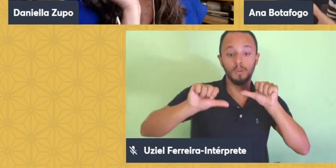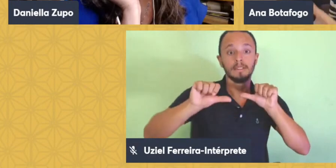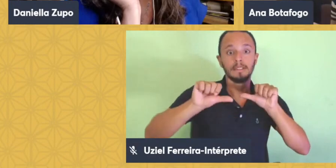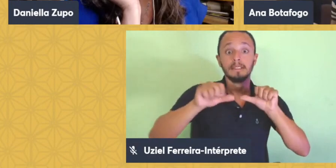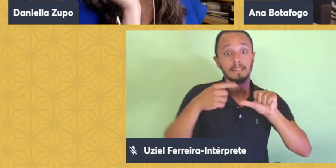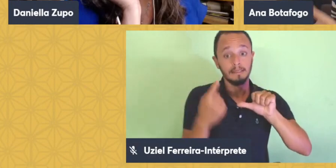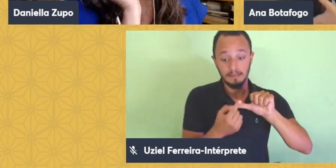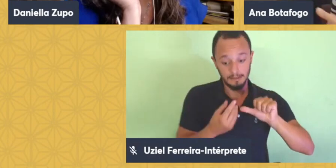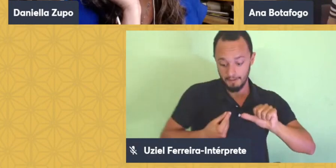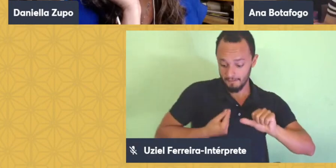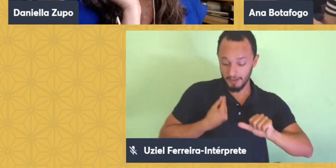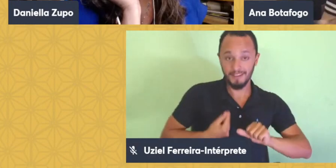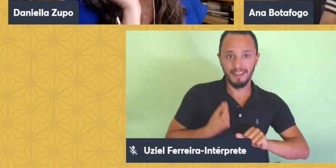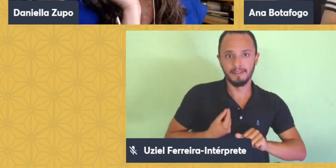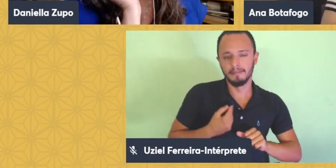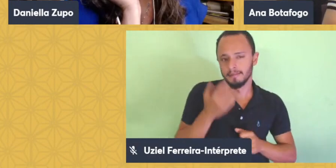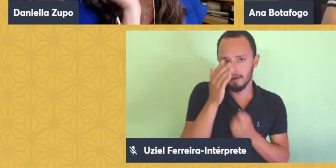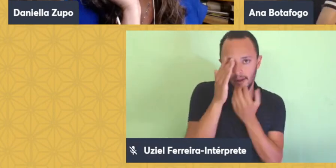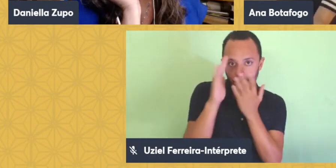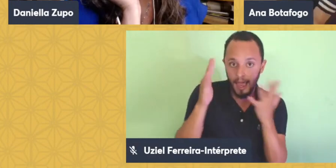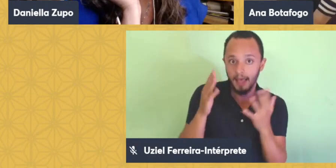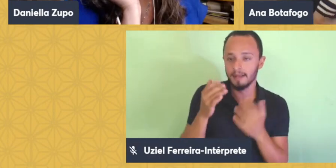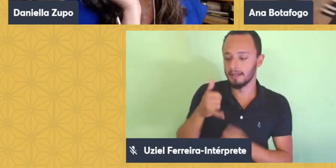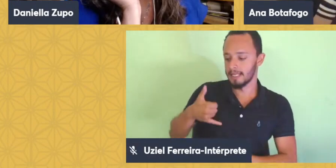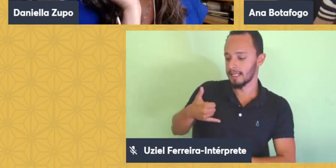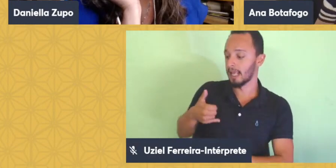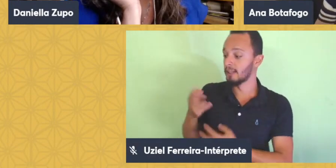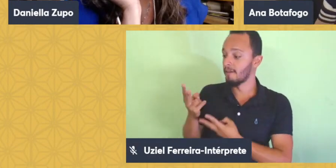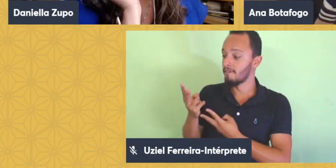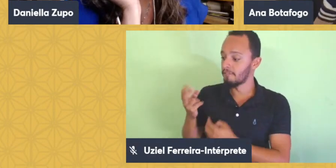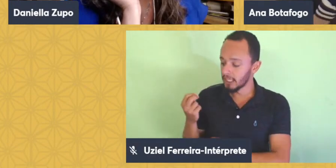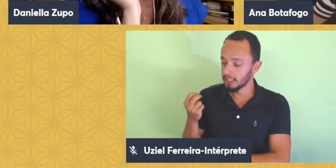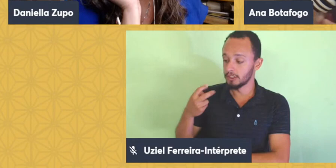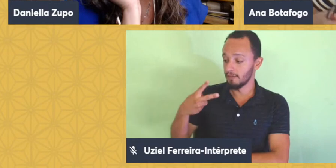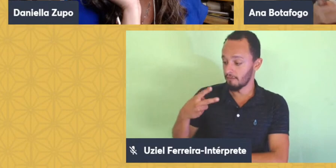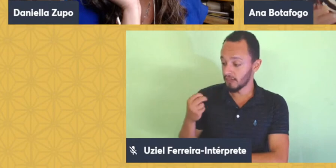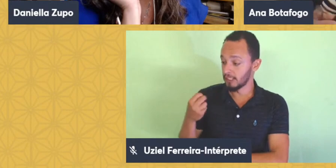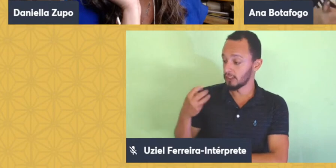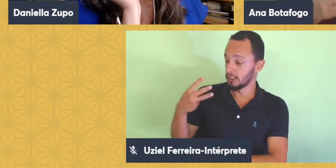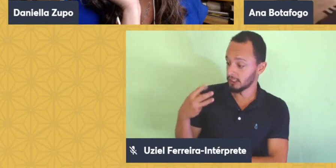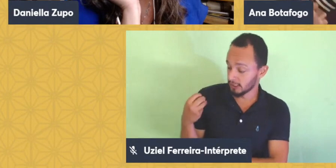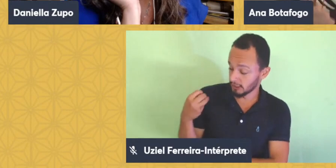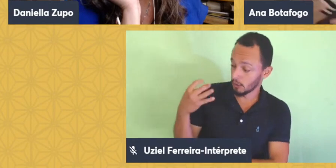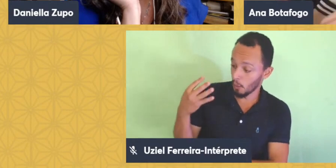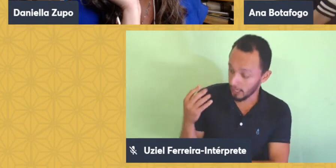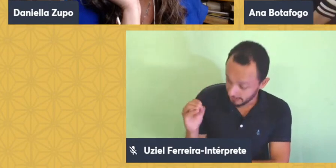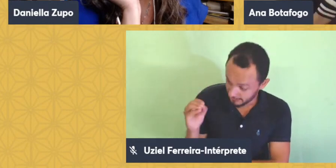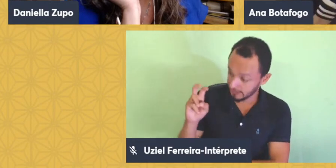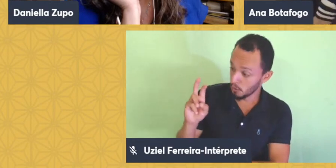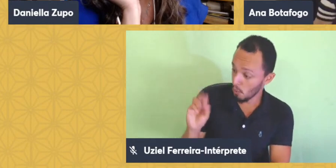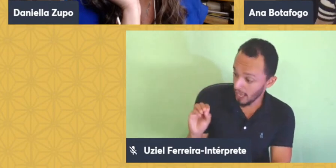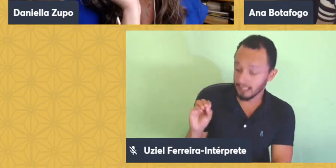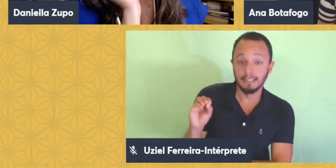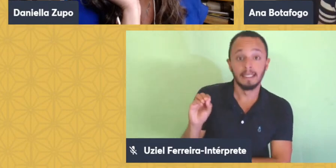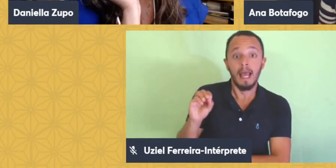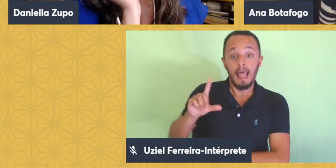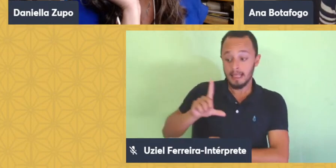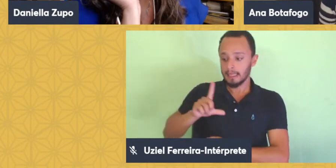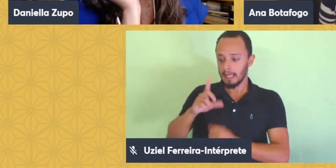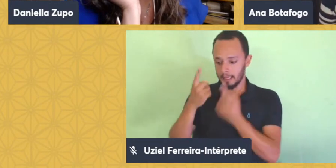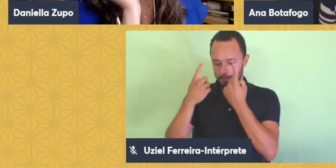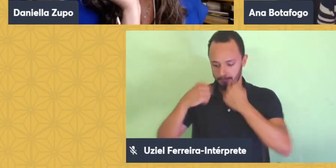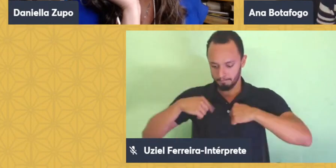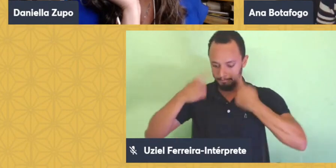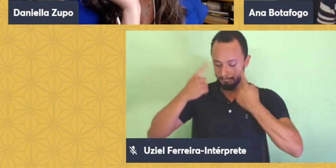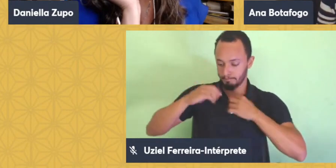claro que eu já não tenho mais o friso que eu tinha com 20 30 40 vem com 50 Então a gente vai mudando eu acho